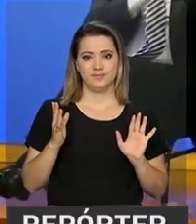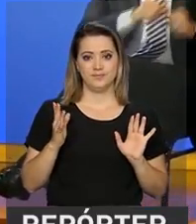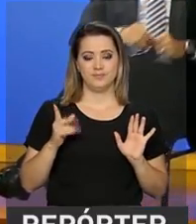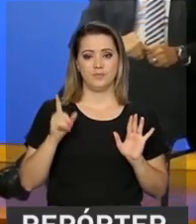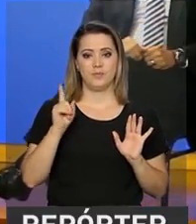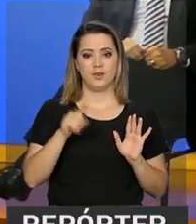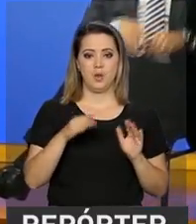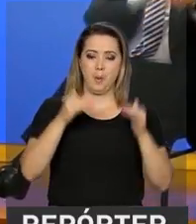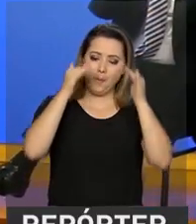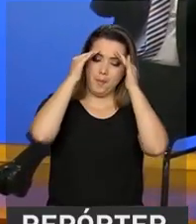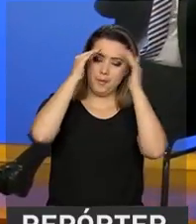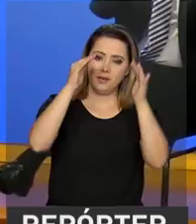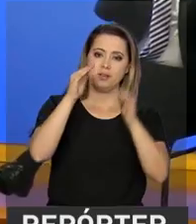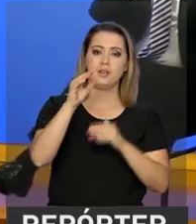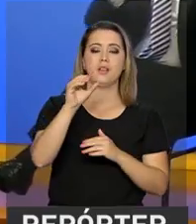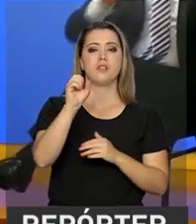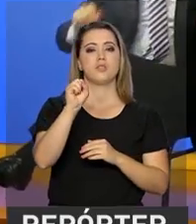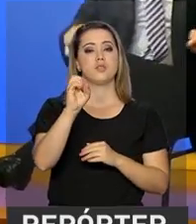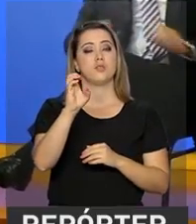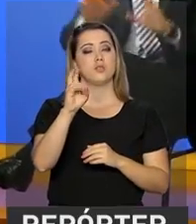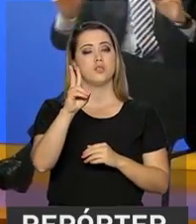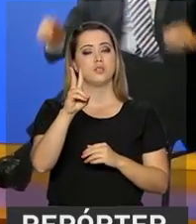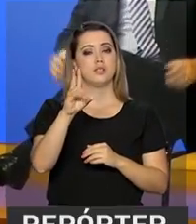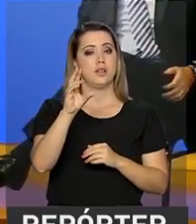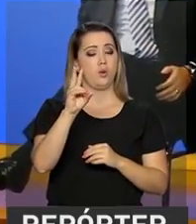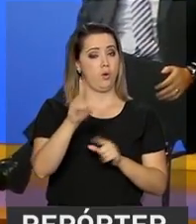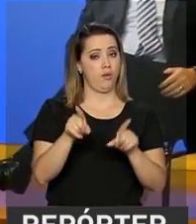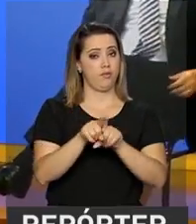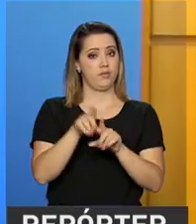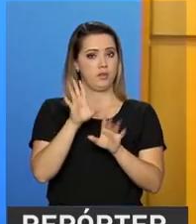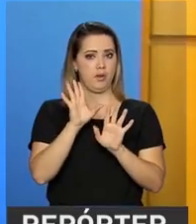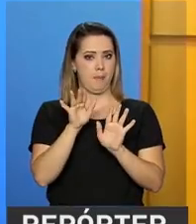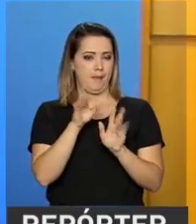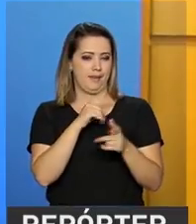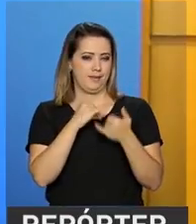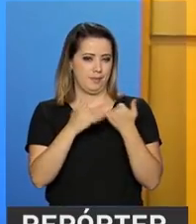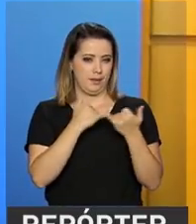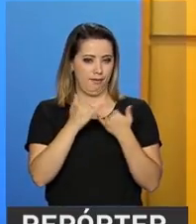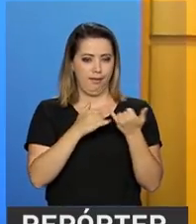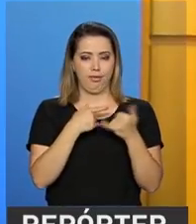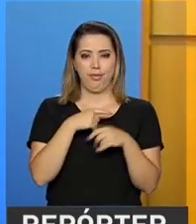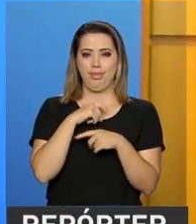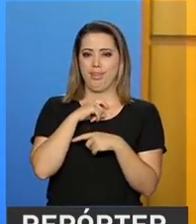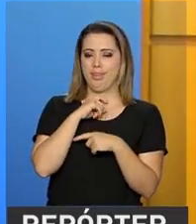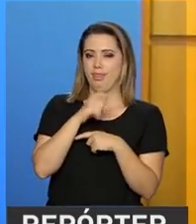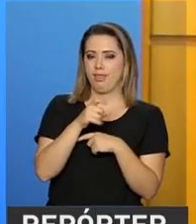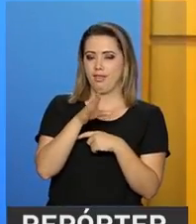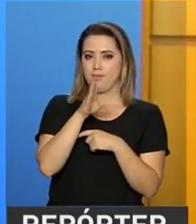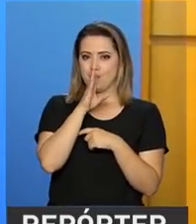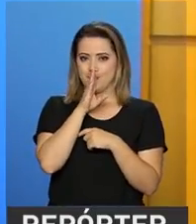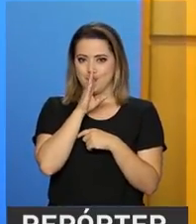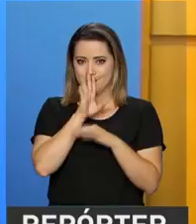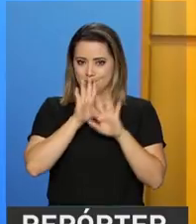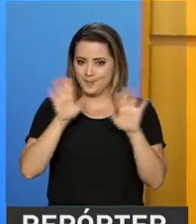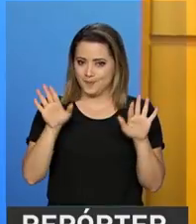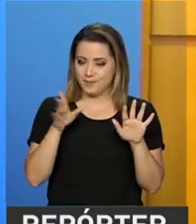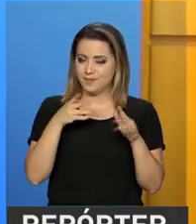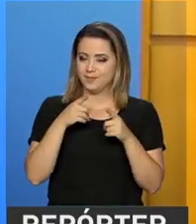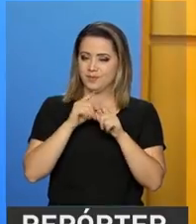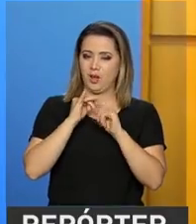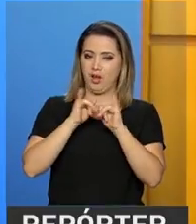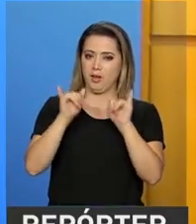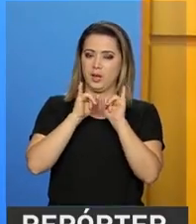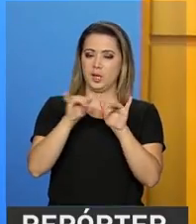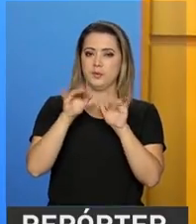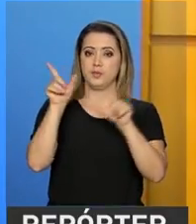É uma homenagem ao Secov. Mas faz de conta que nem ouviu, ninguém conta para a imprensa. Que na quinta-feira nós